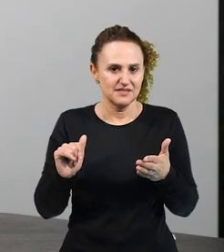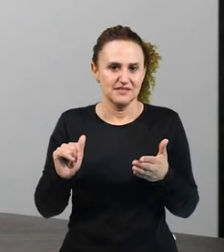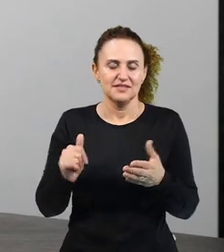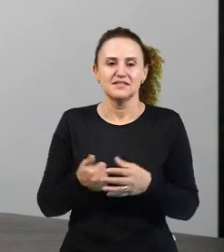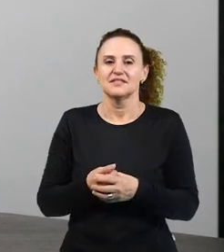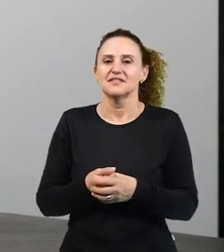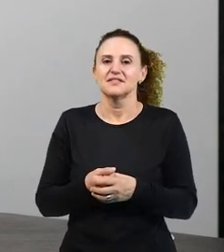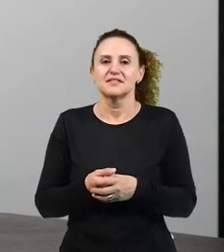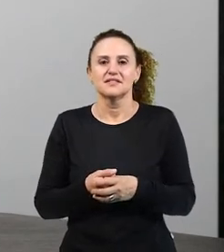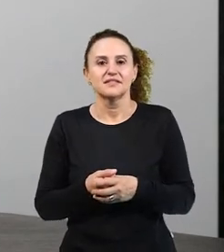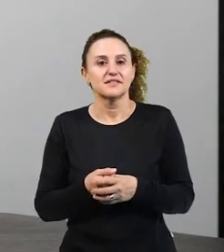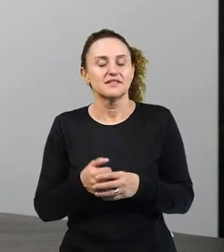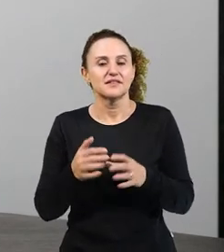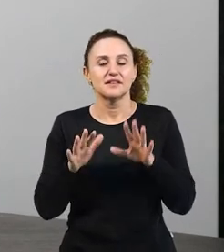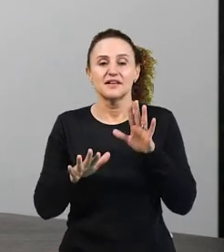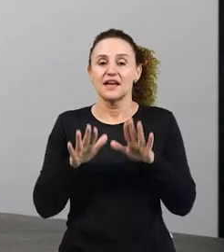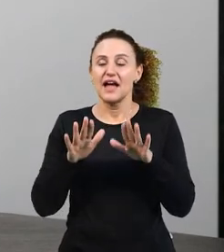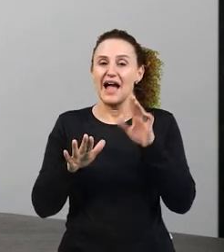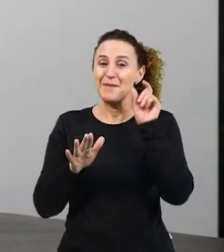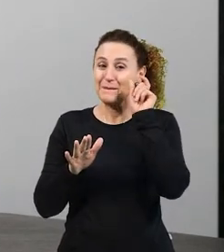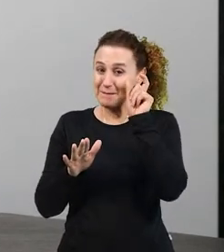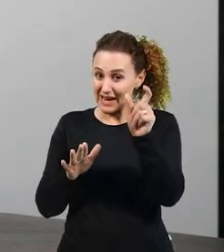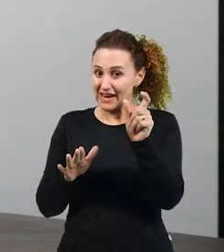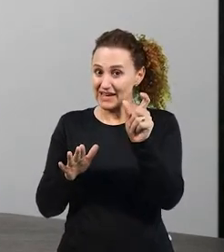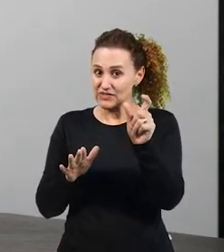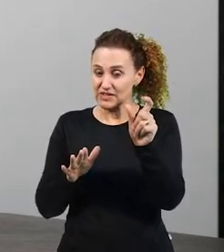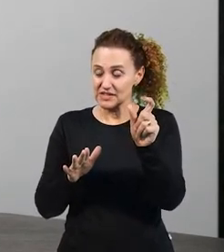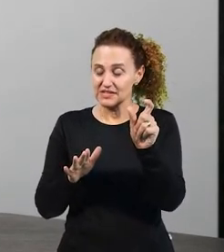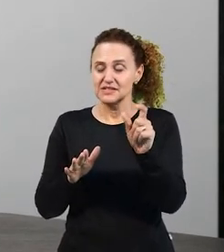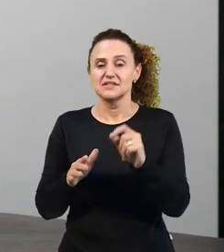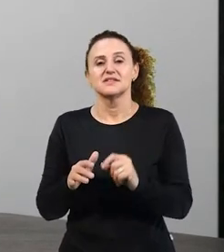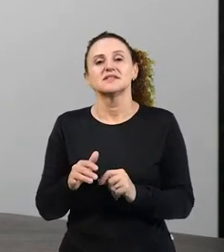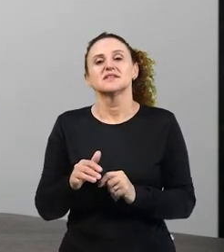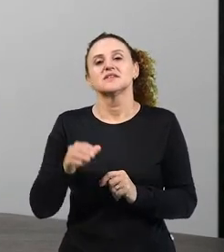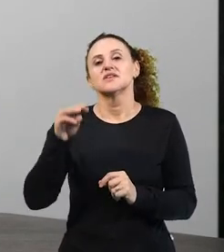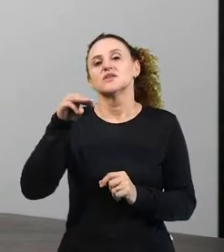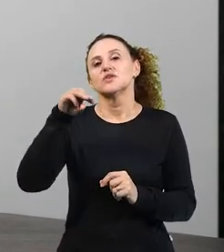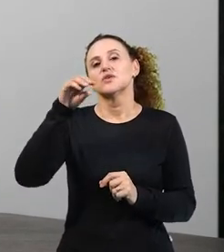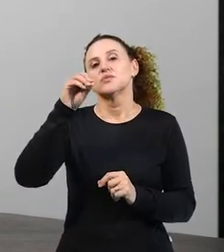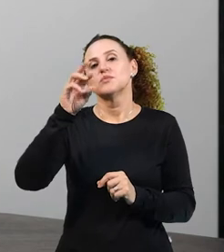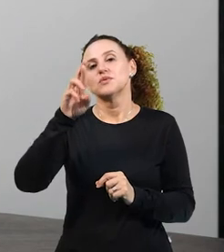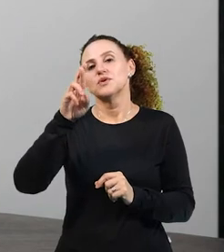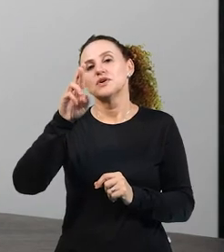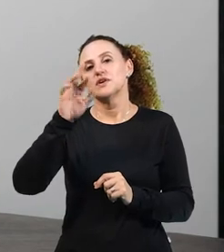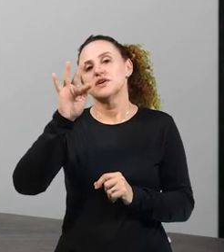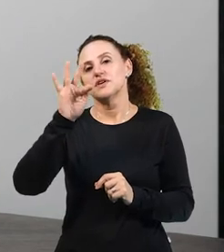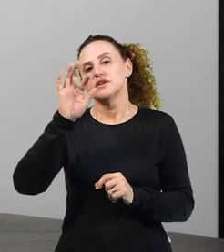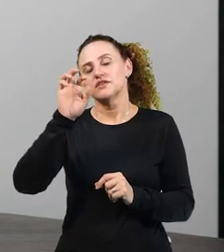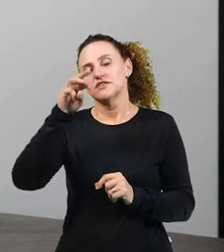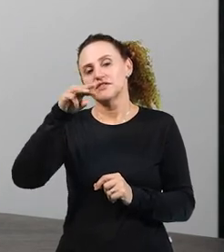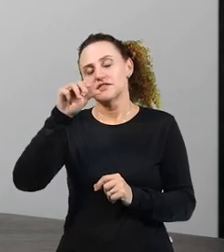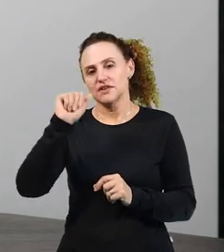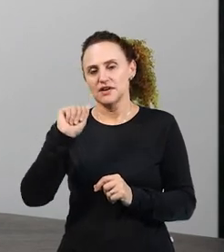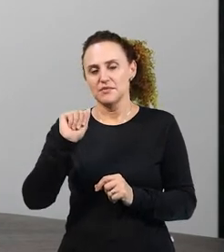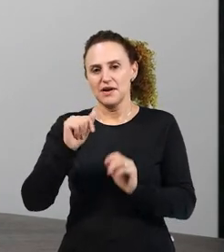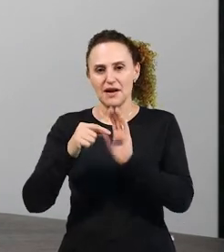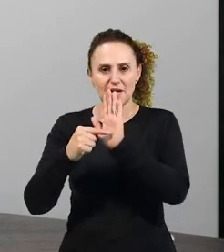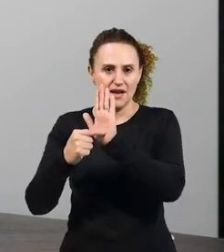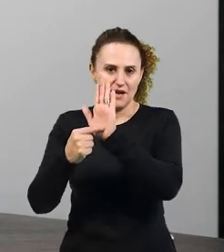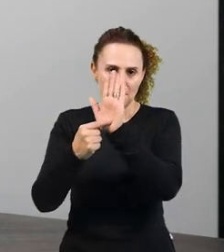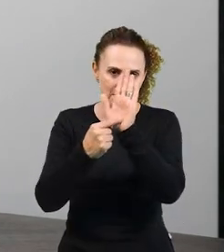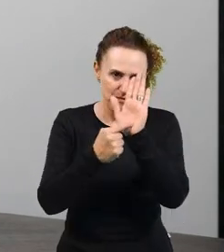na língua portuguesa há palavras em que o morfema que indica